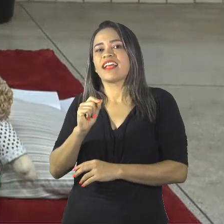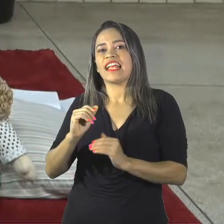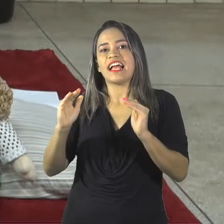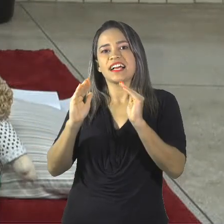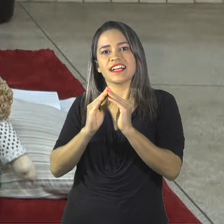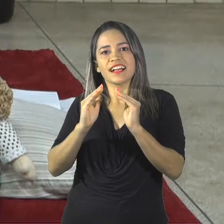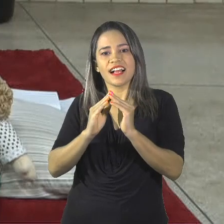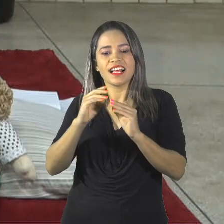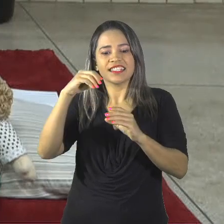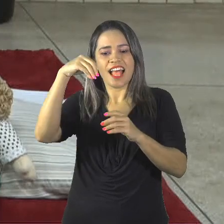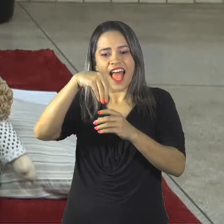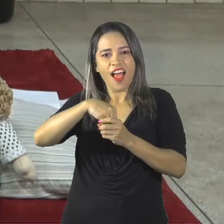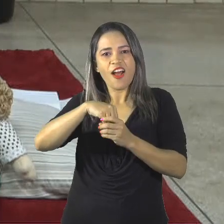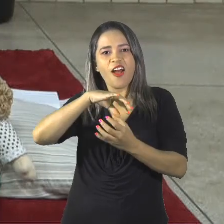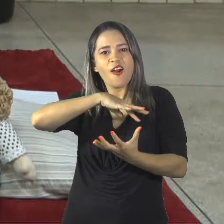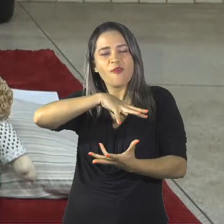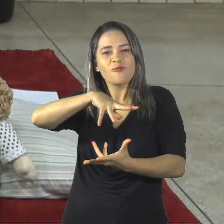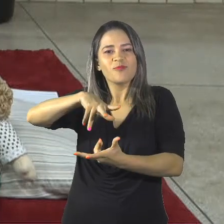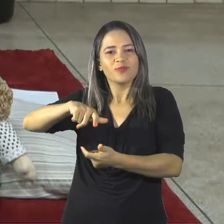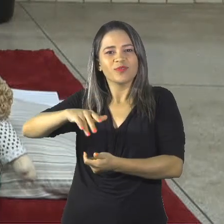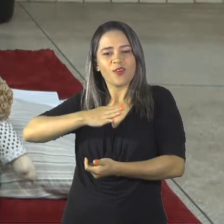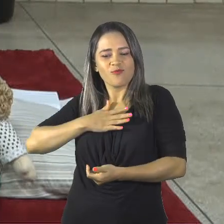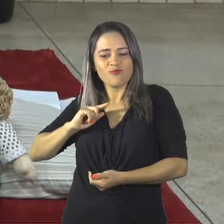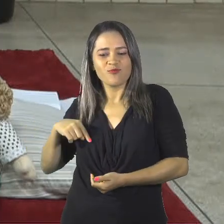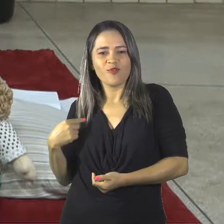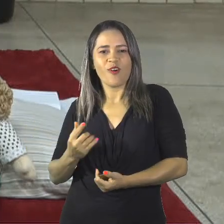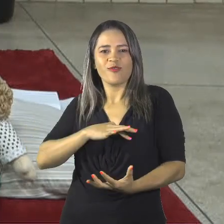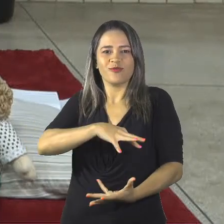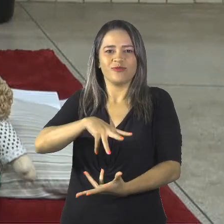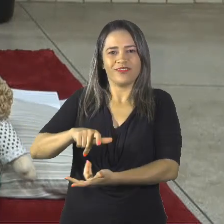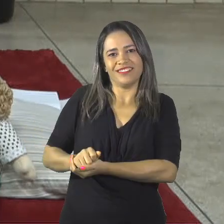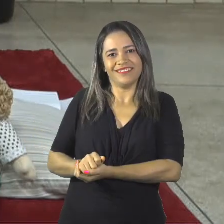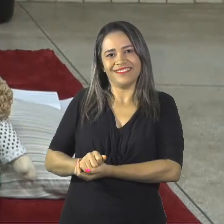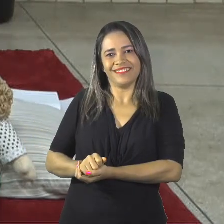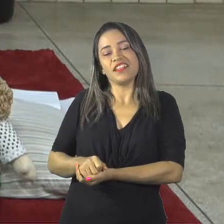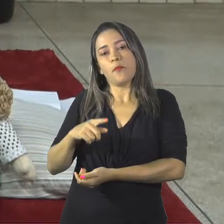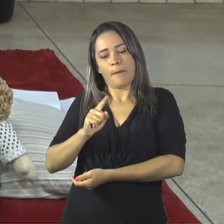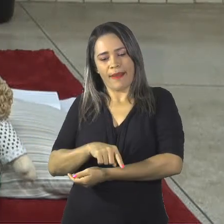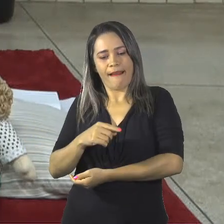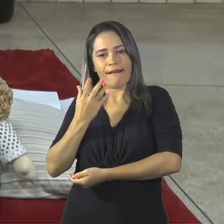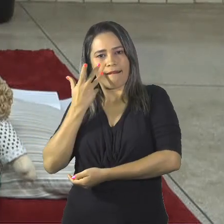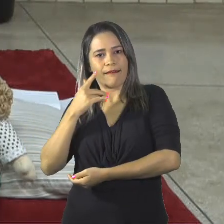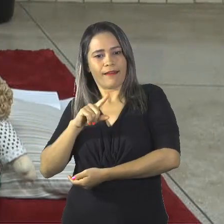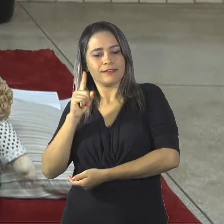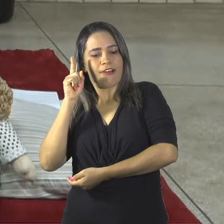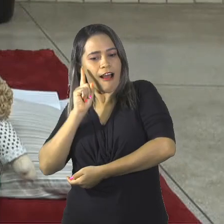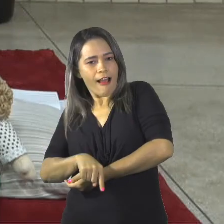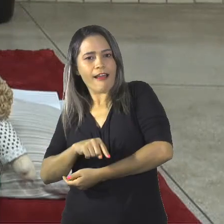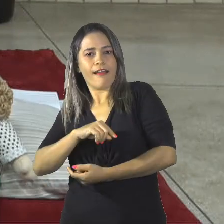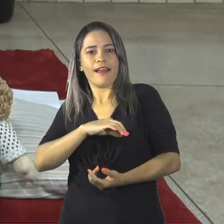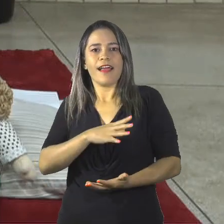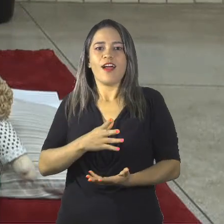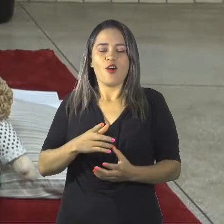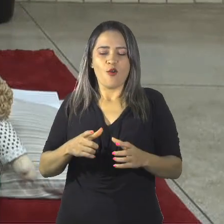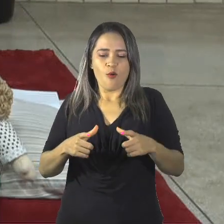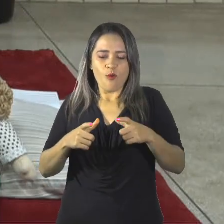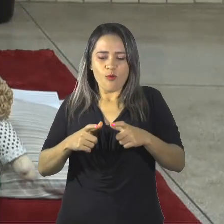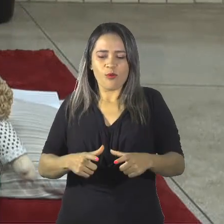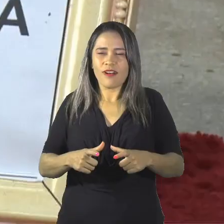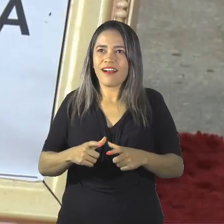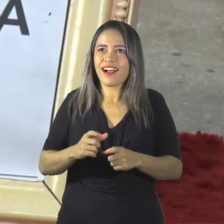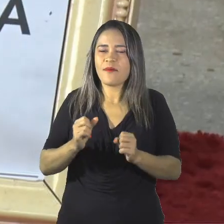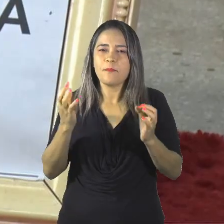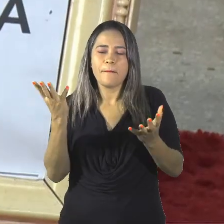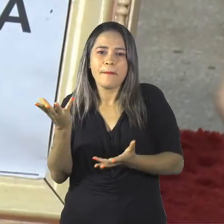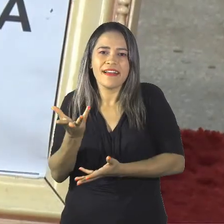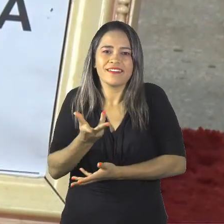nosso canto do mundo, é o nosso universo. E para a criança, a casa é exatamente isso, é um lugar surpreendente